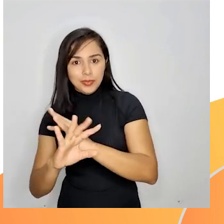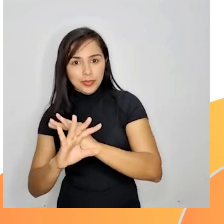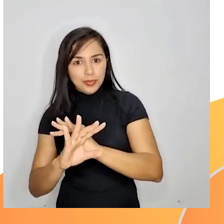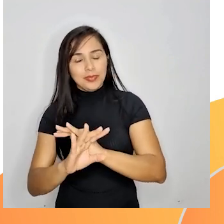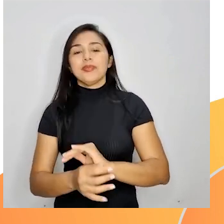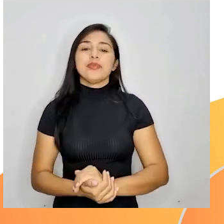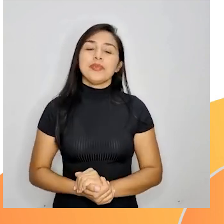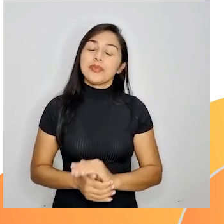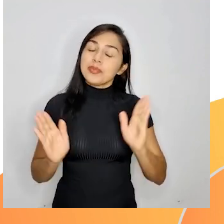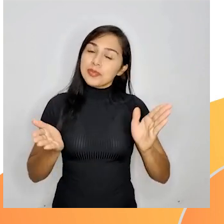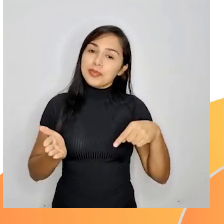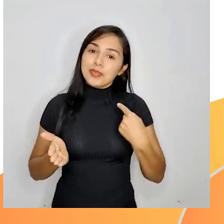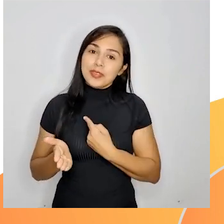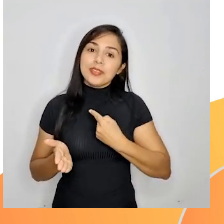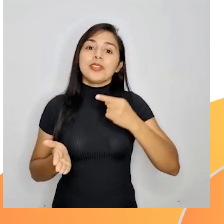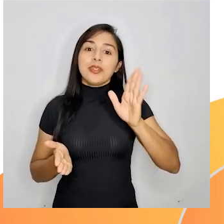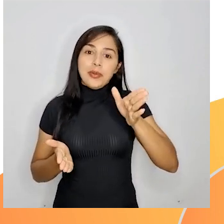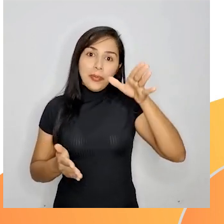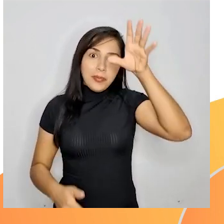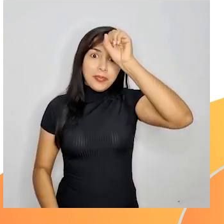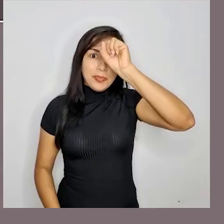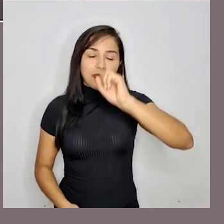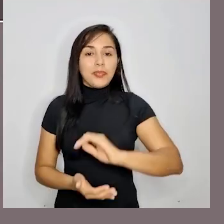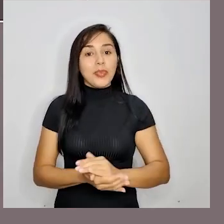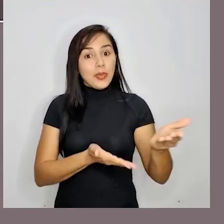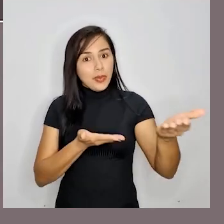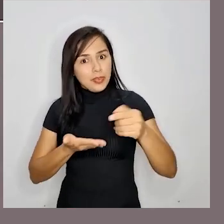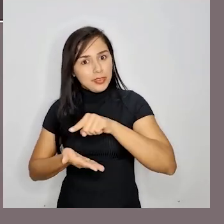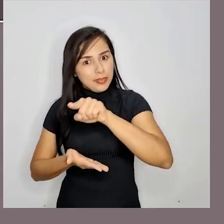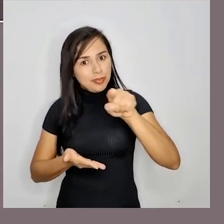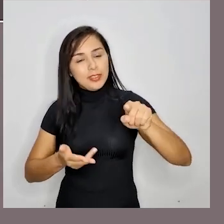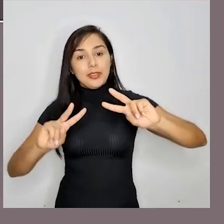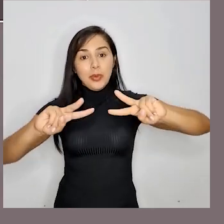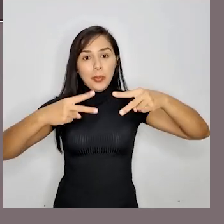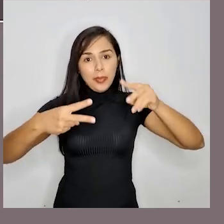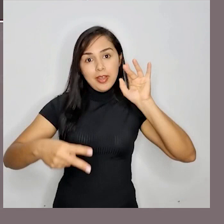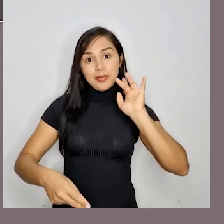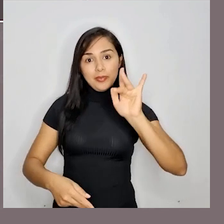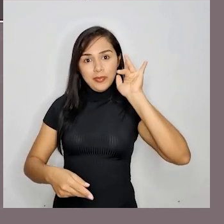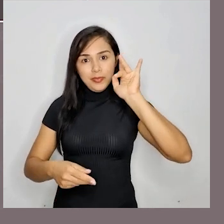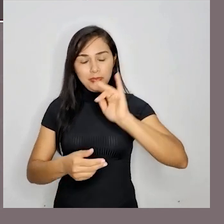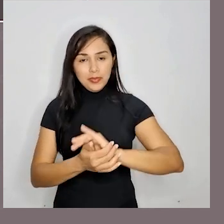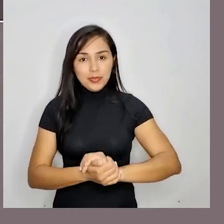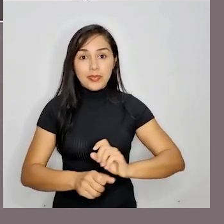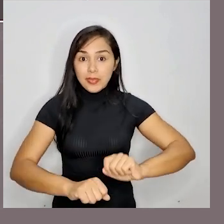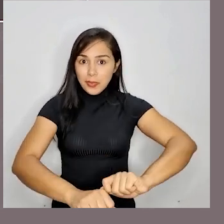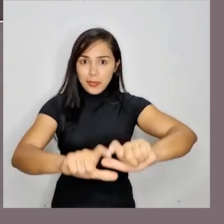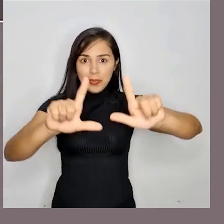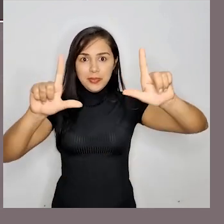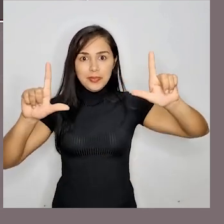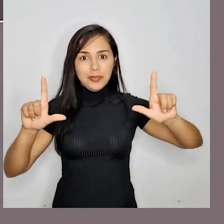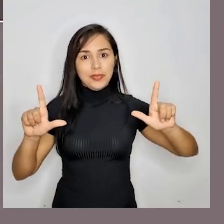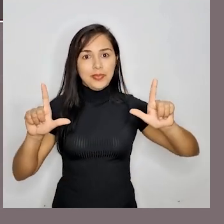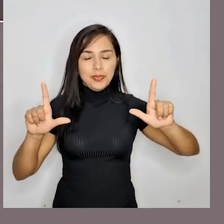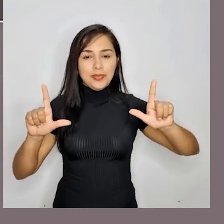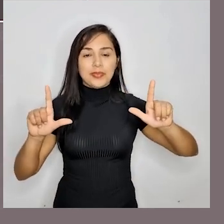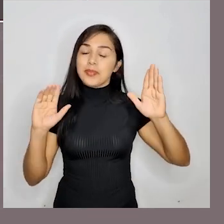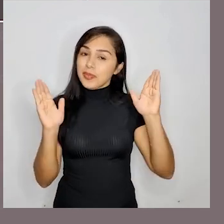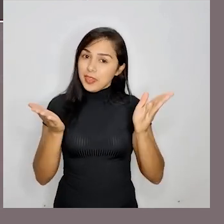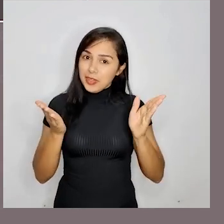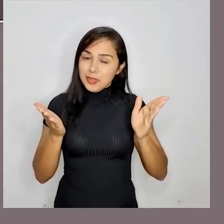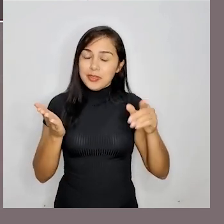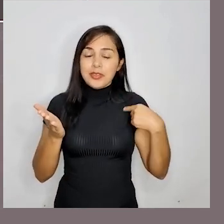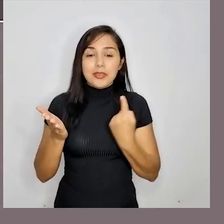cidade, o que é município, eu vou te convidar a clicar nesse link e vai abrir uma nova página. Agora a gente